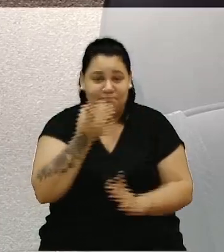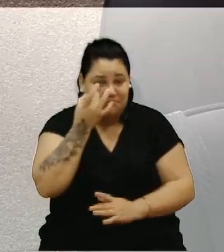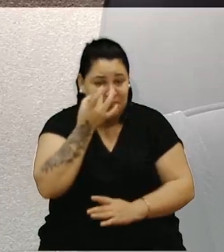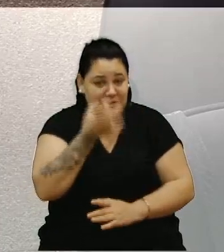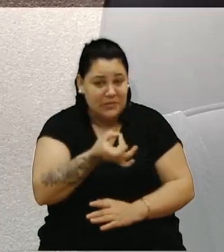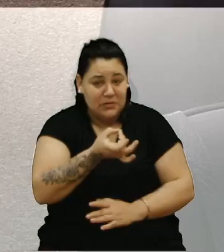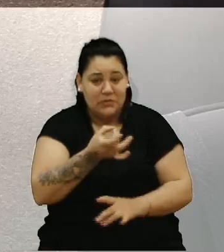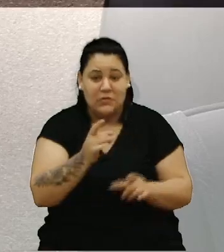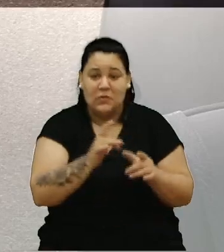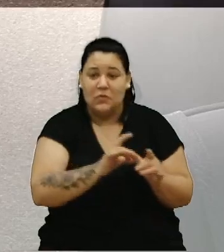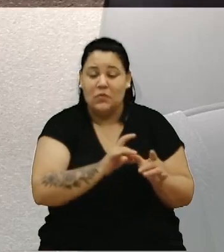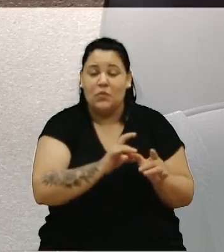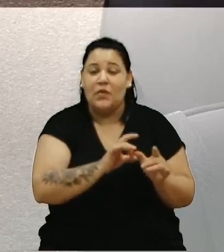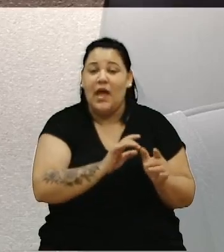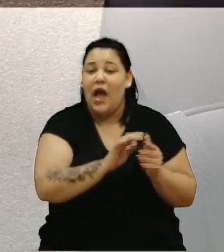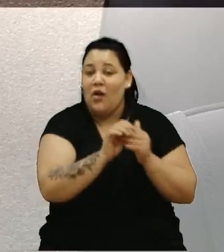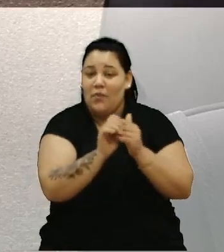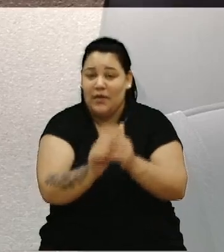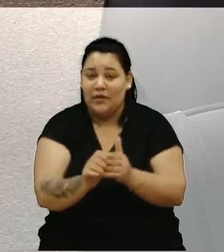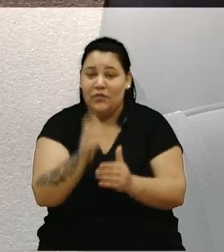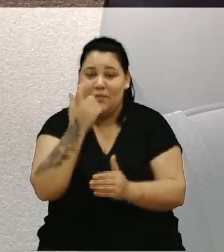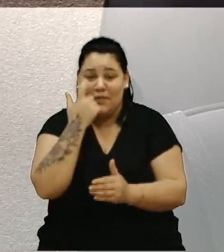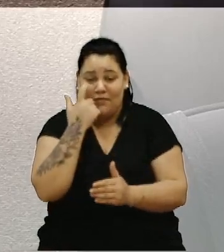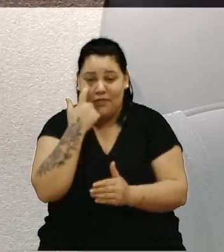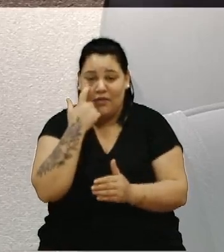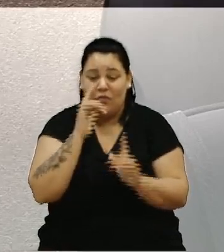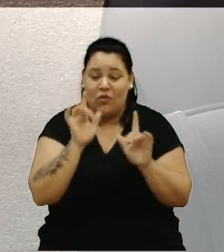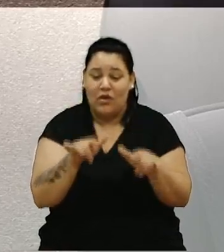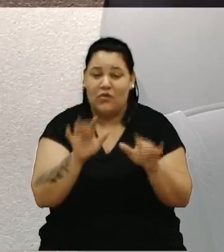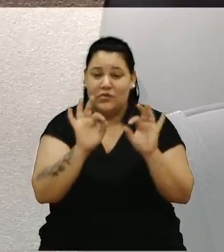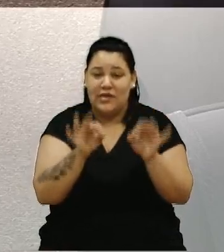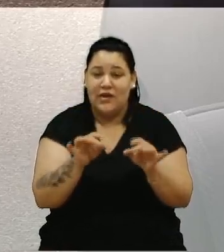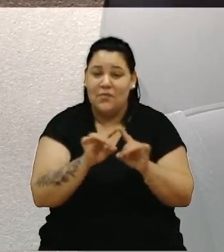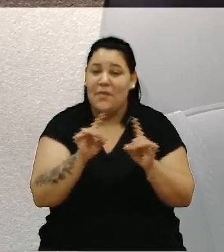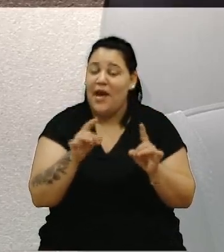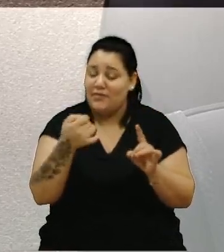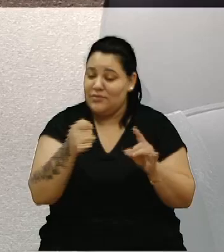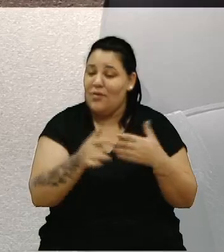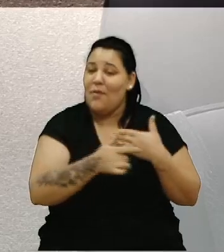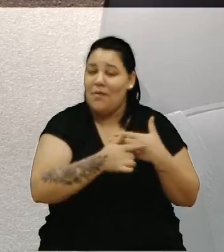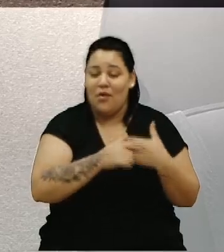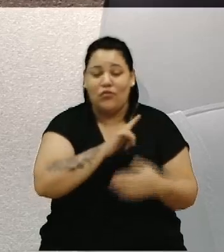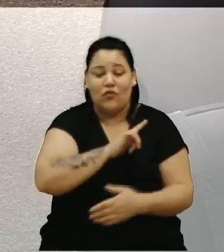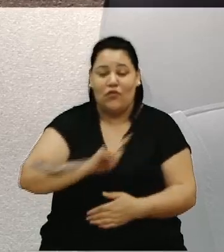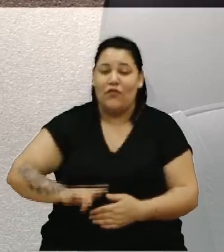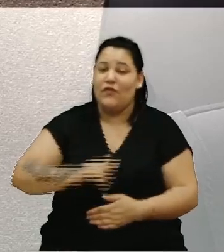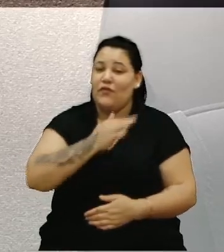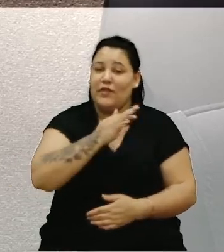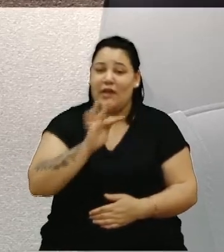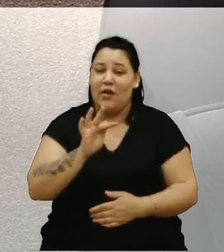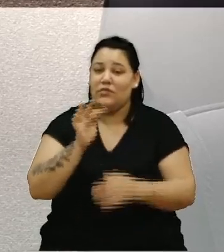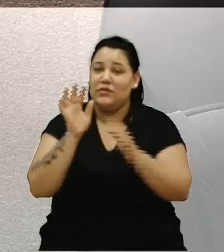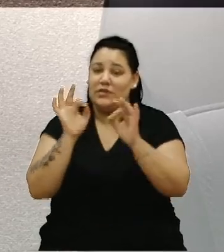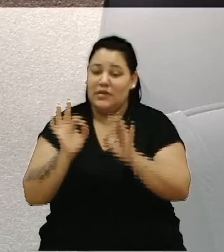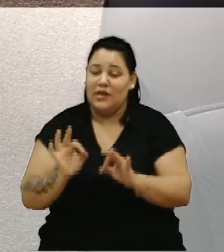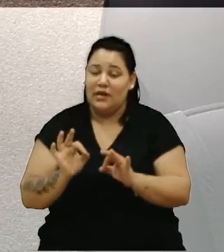um local adequado, mas, de fato, né, cabe ao governo federal essas questões que envolvem os